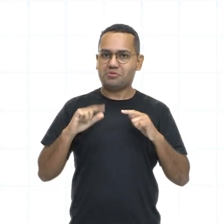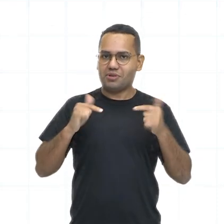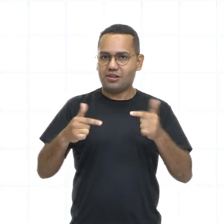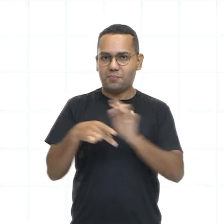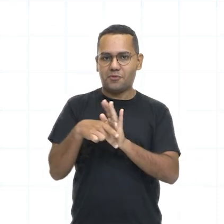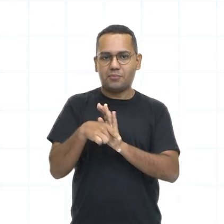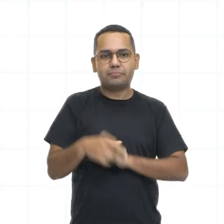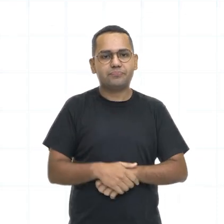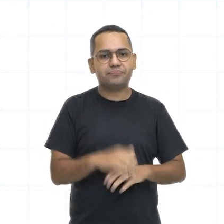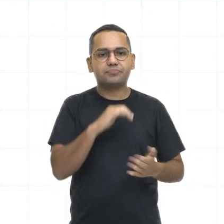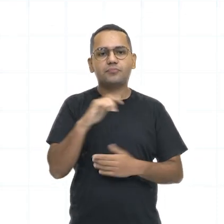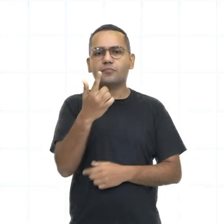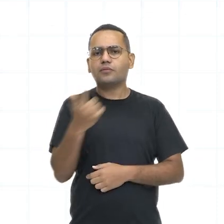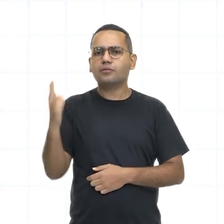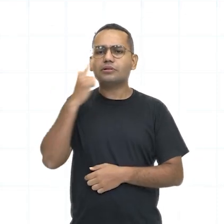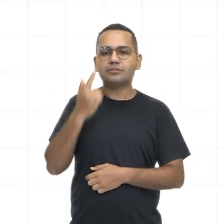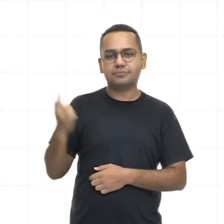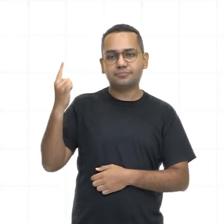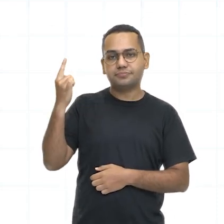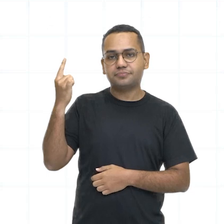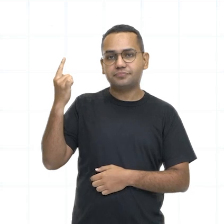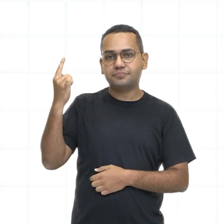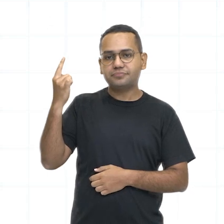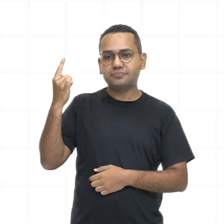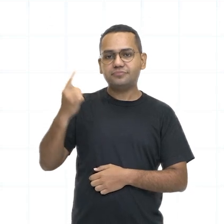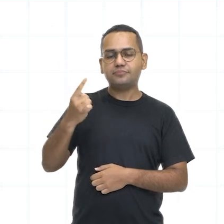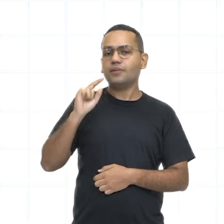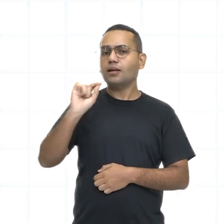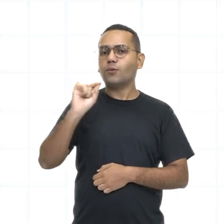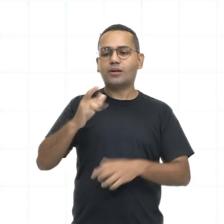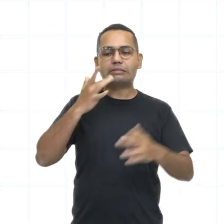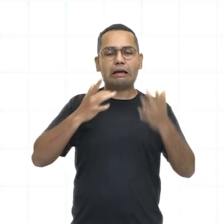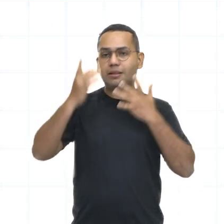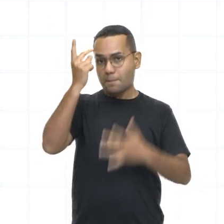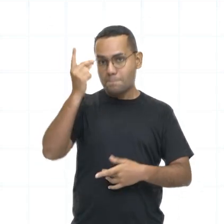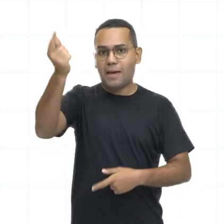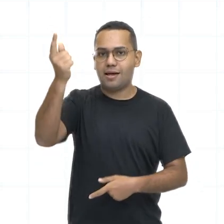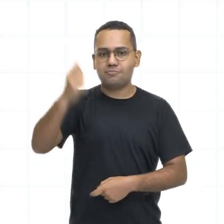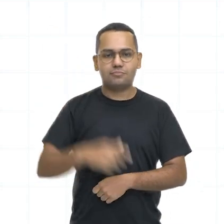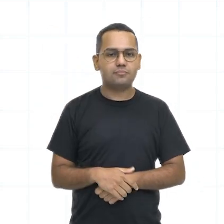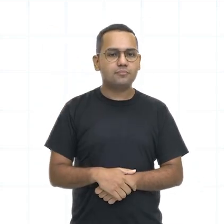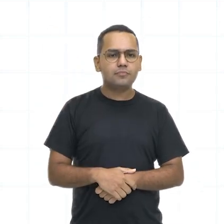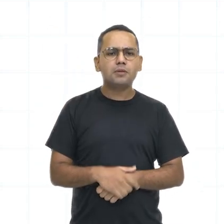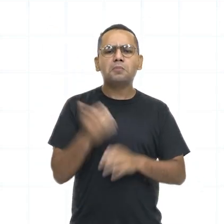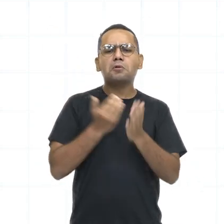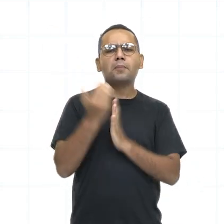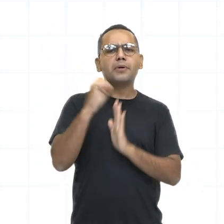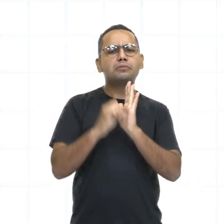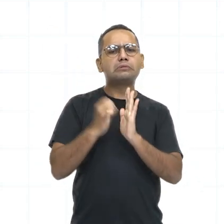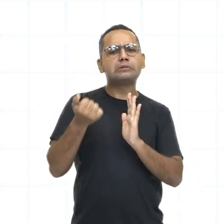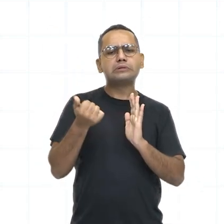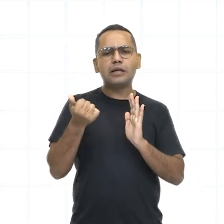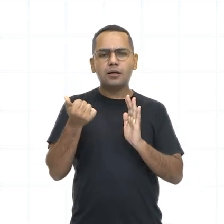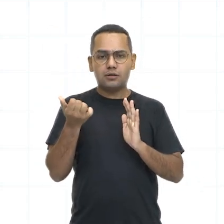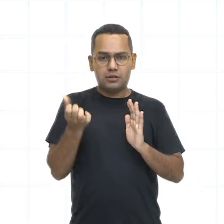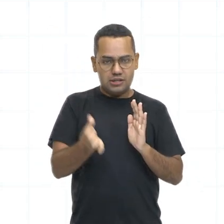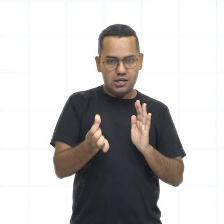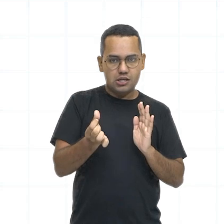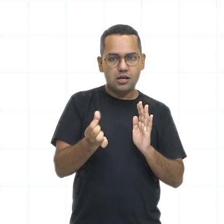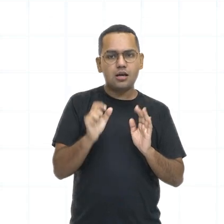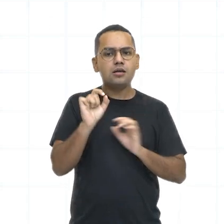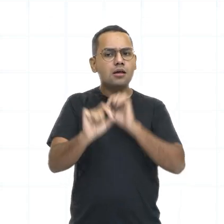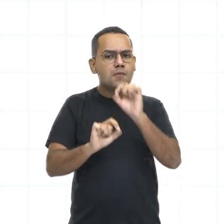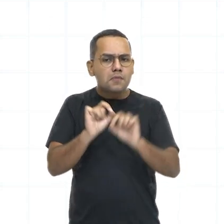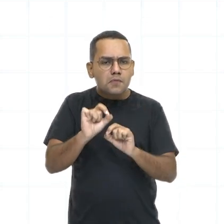comédia dell'arte, né? Que é o teatro do improviso. No início do século XV, surge uma forma popular